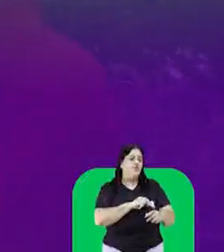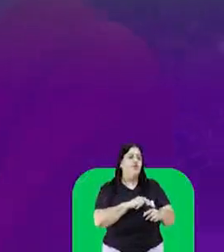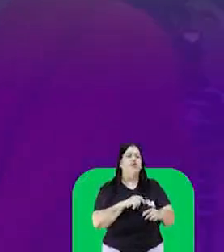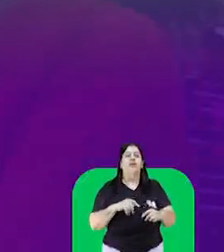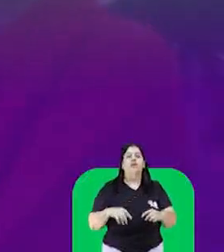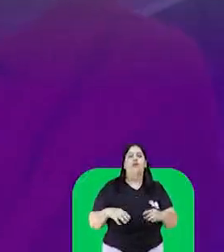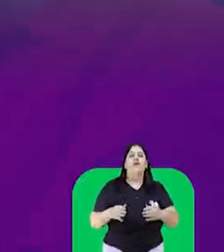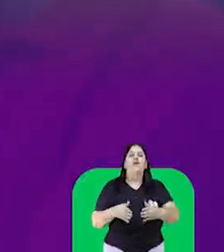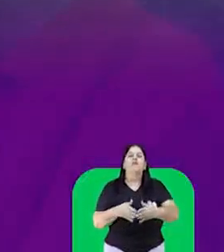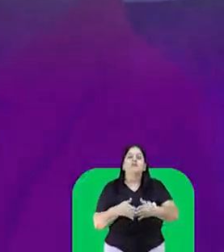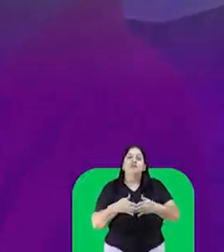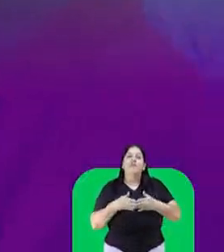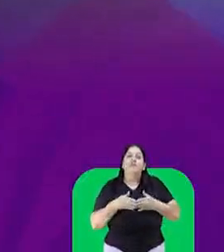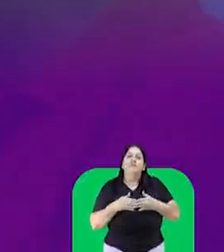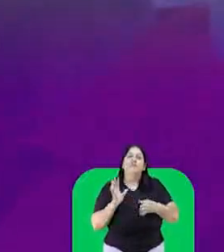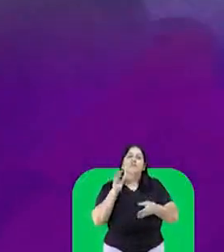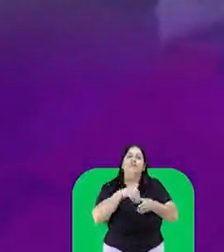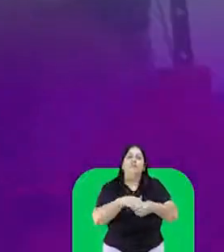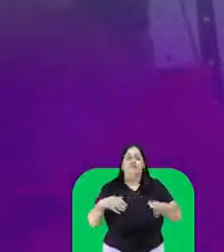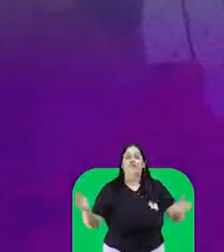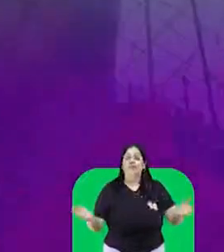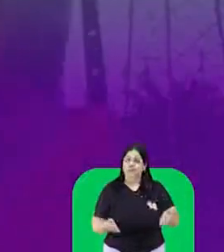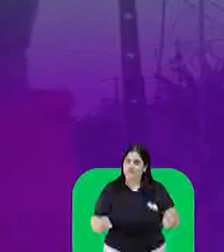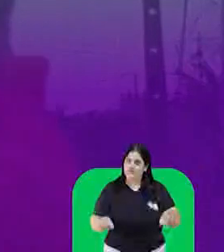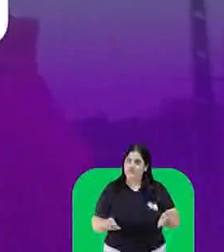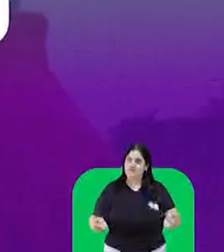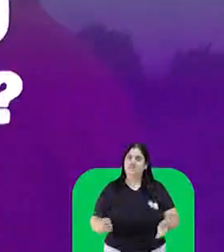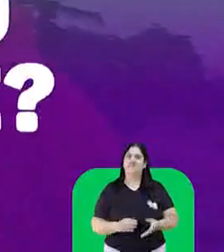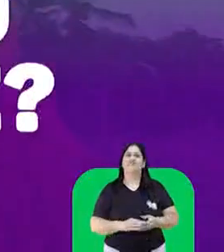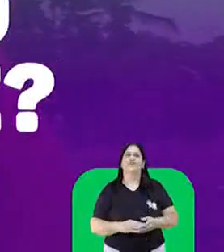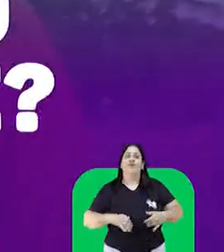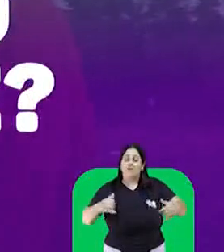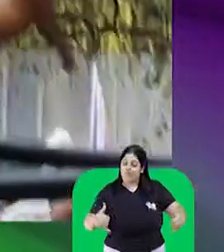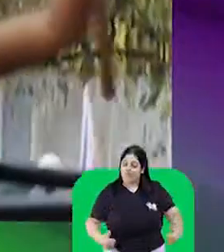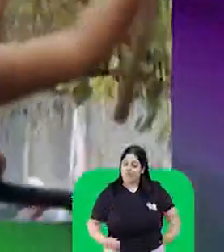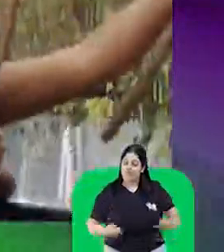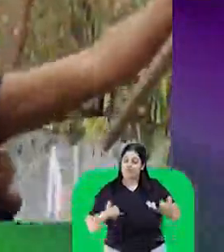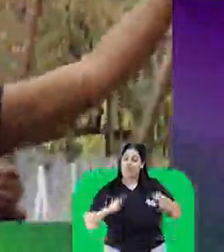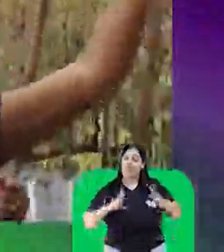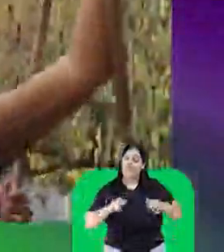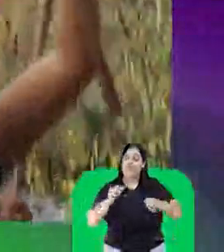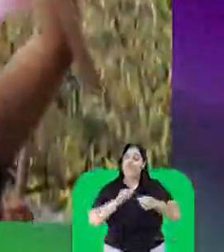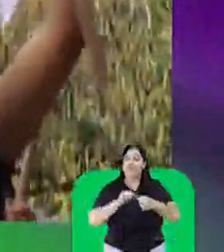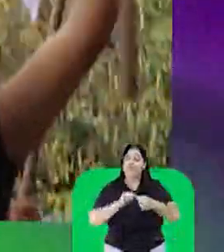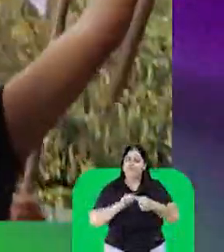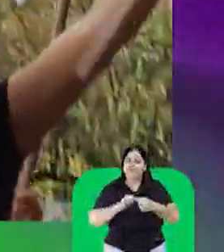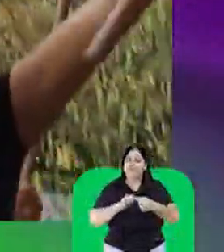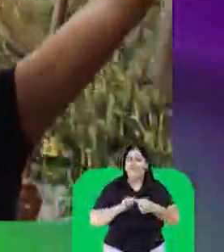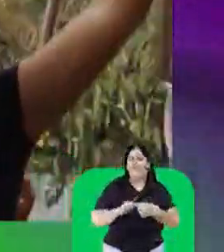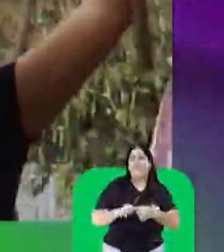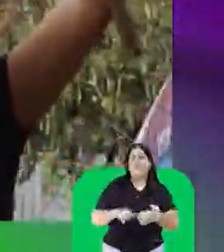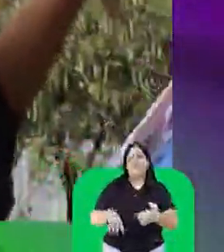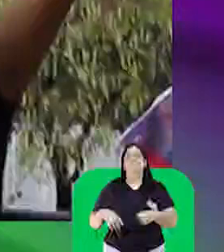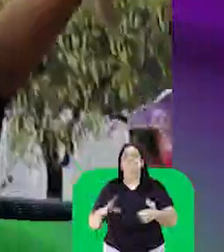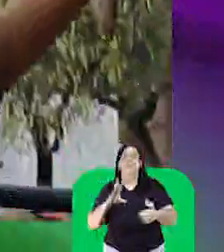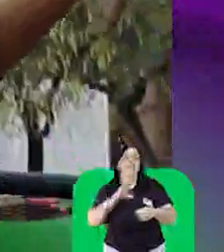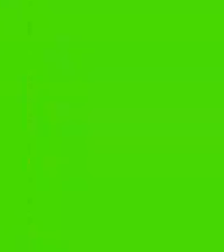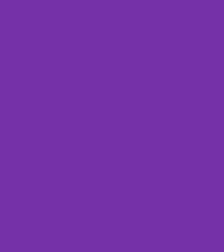canso de repetir a mesma pergunta eu já pedi o seu voto hoje é orgul de tudo que